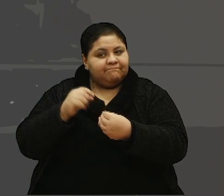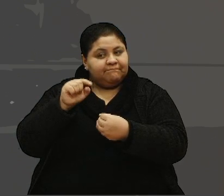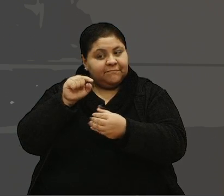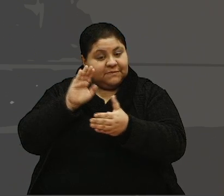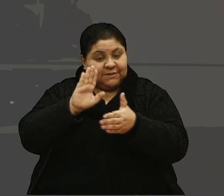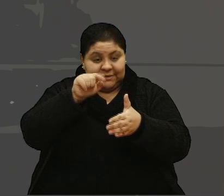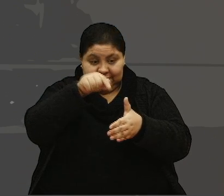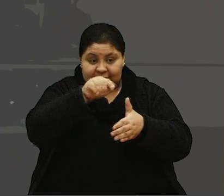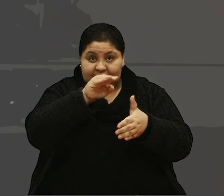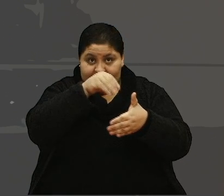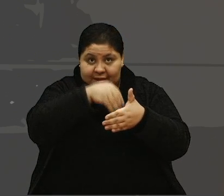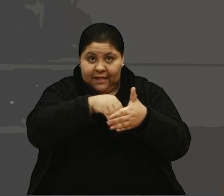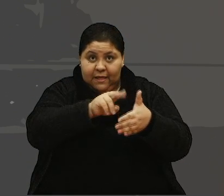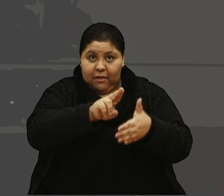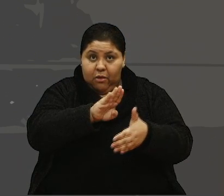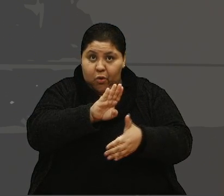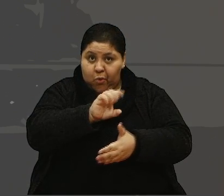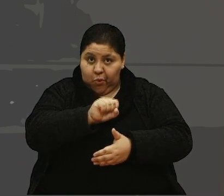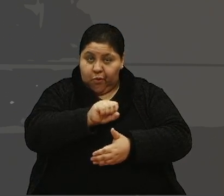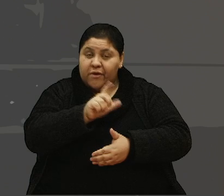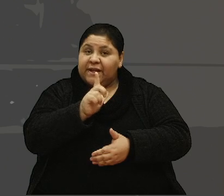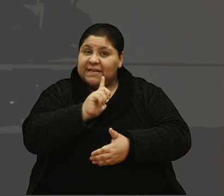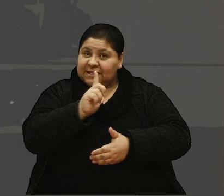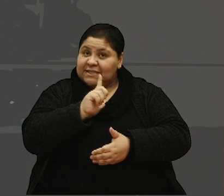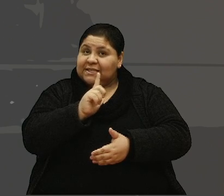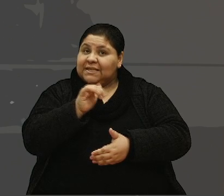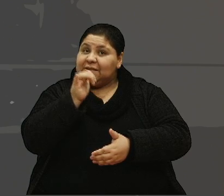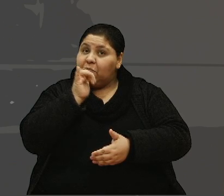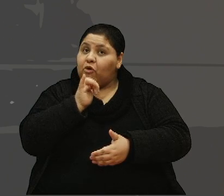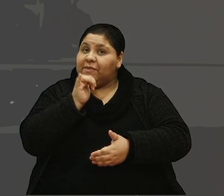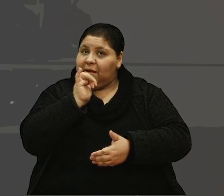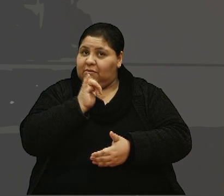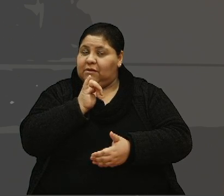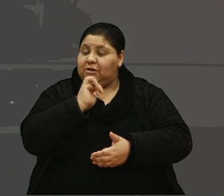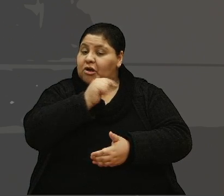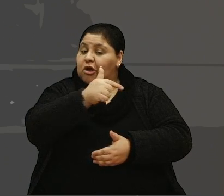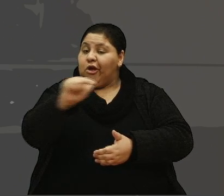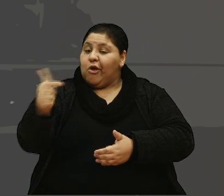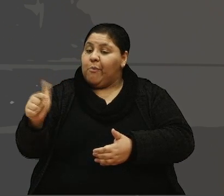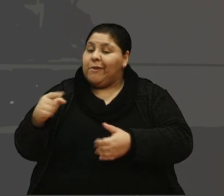UBS. Algo que tem que ser exemplo para outros